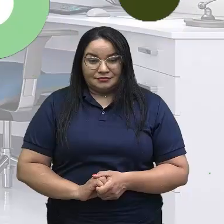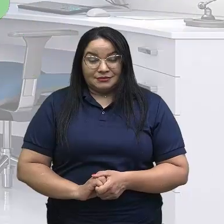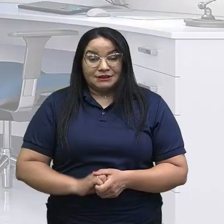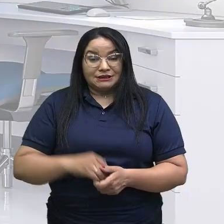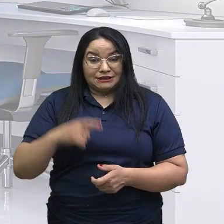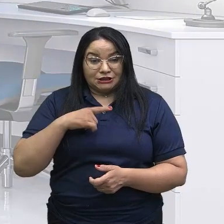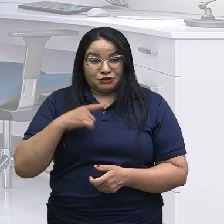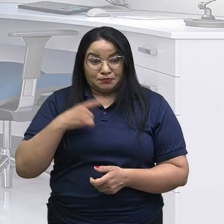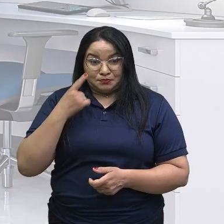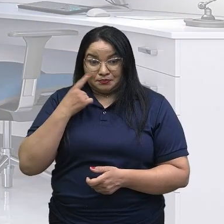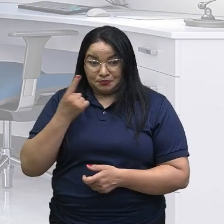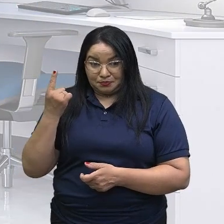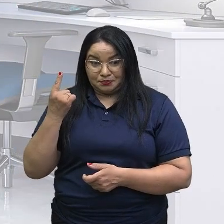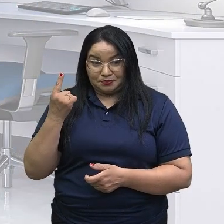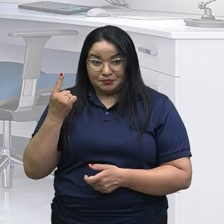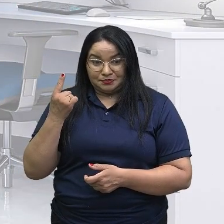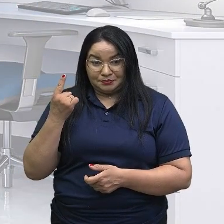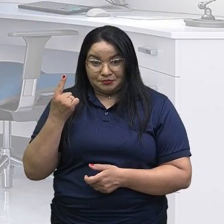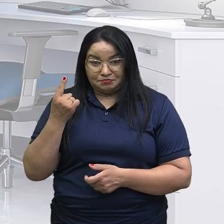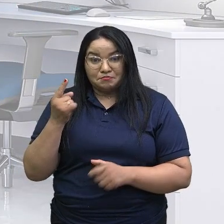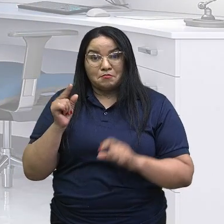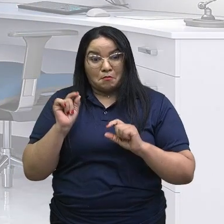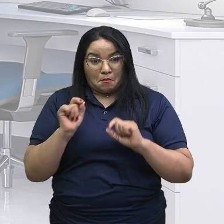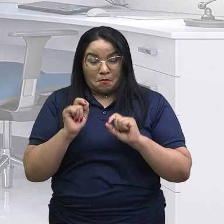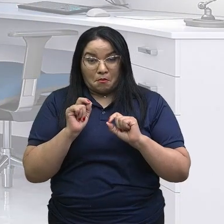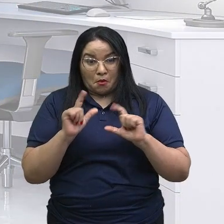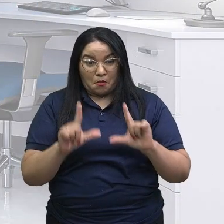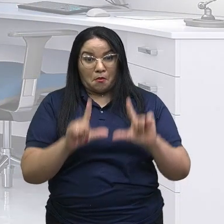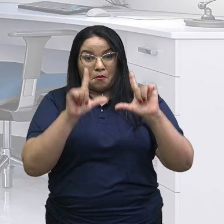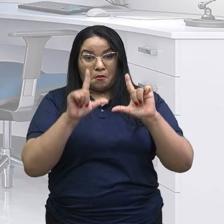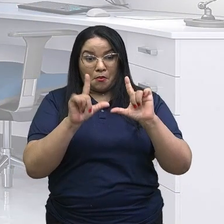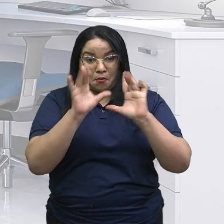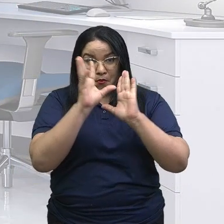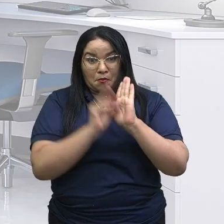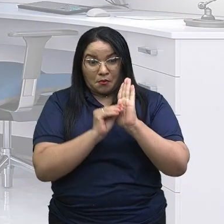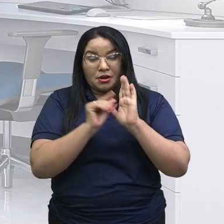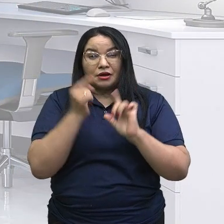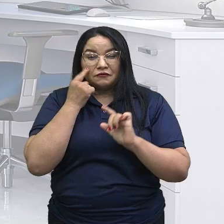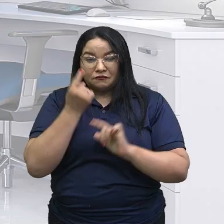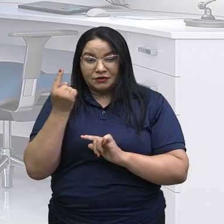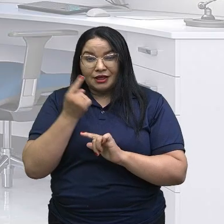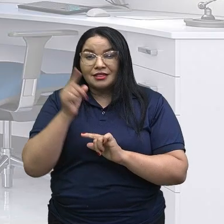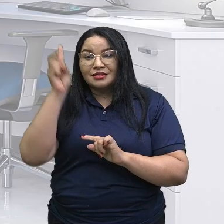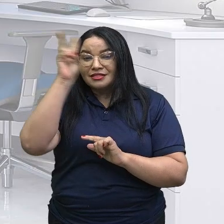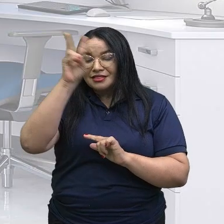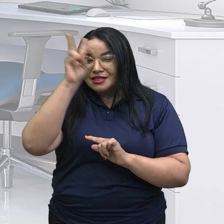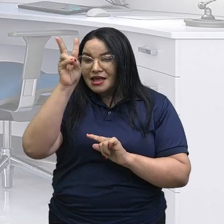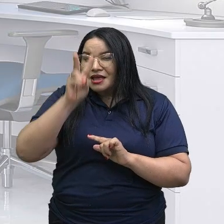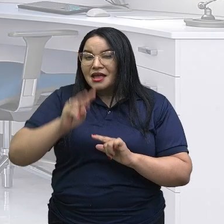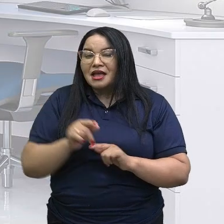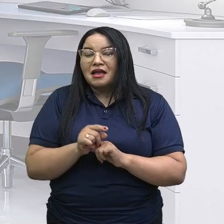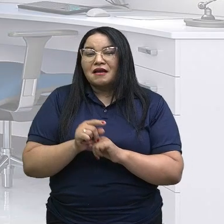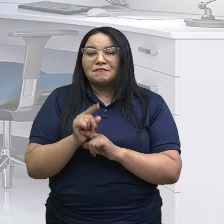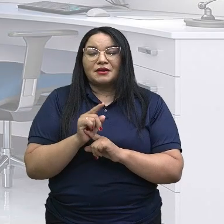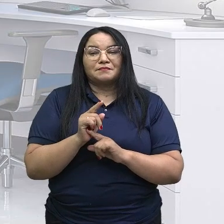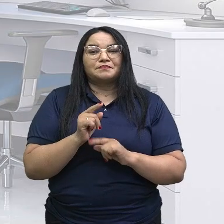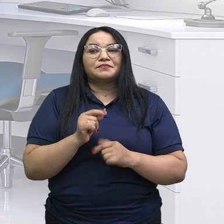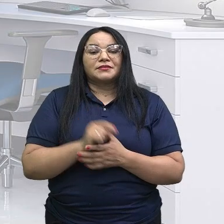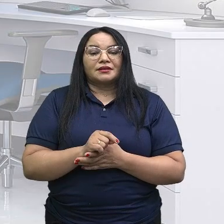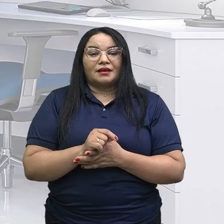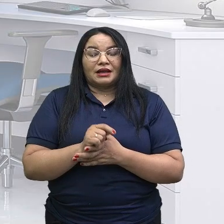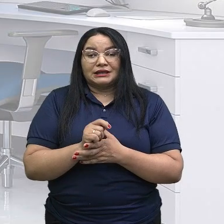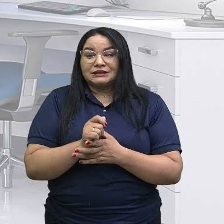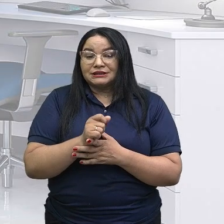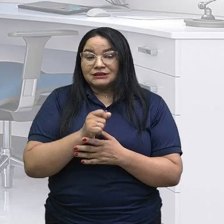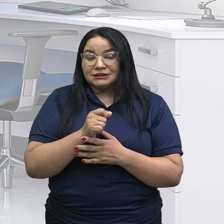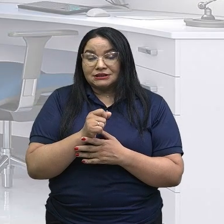Então, aqui, eles como placas, o que a gente vai ter? Novamente, lembra aquelas placas que nós vimos